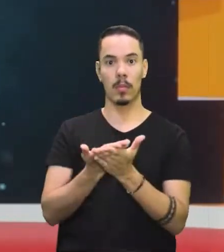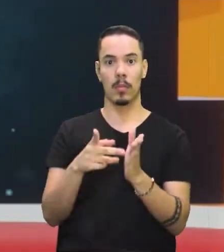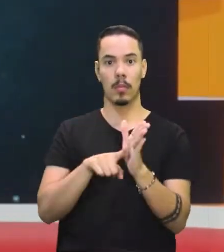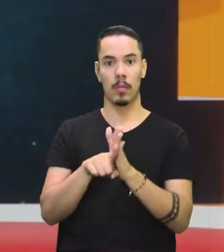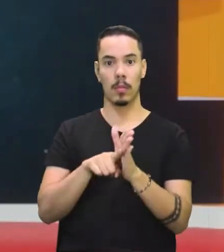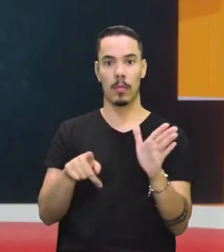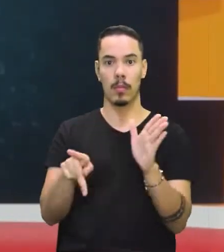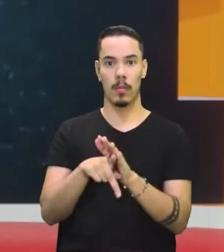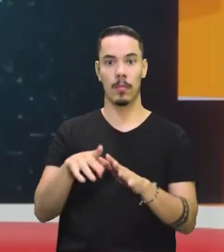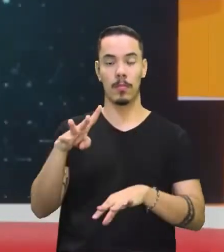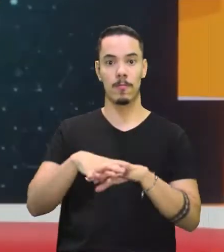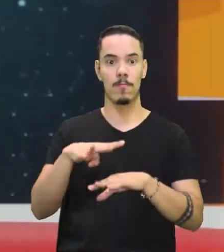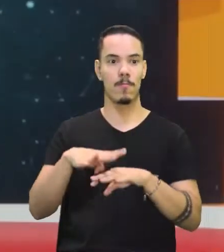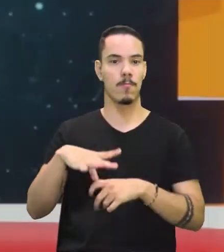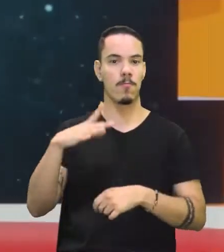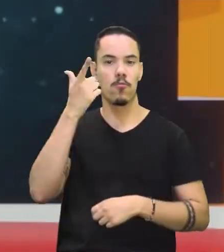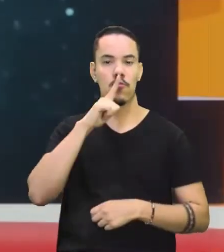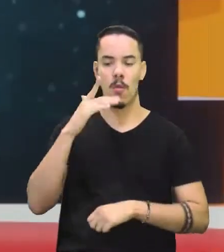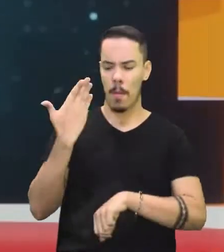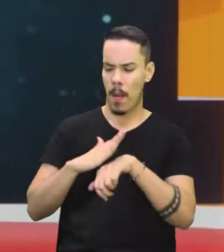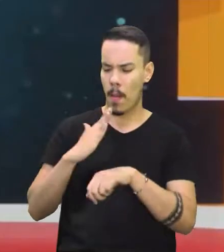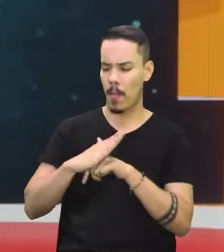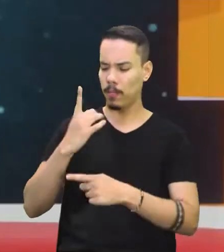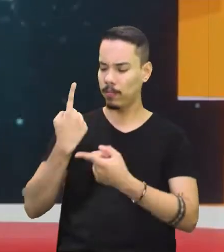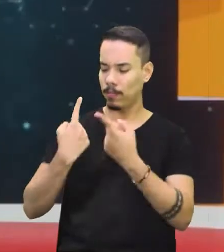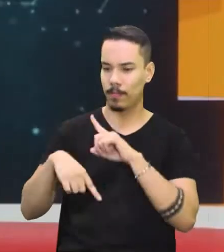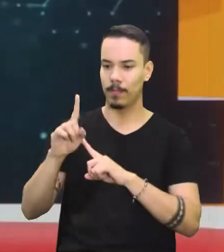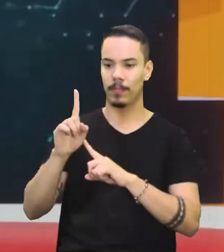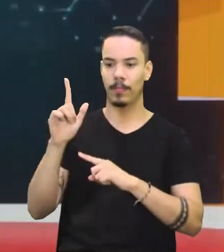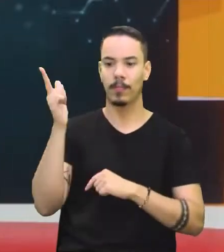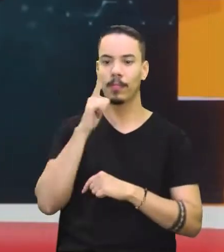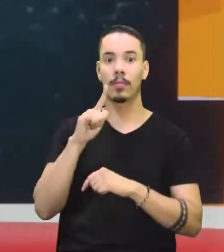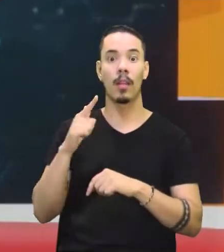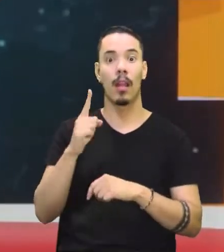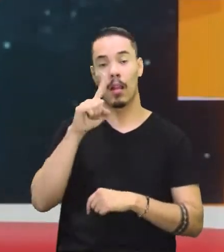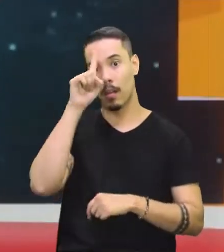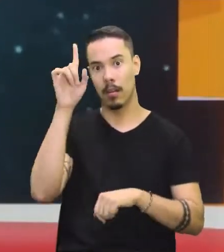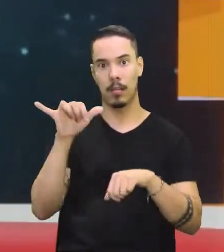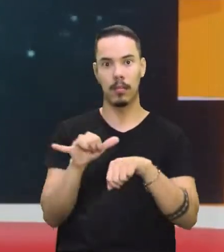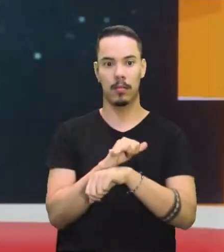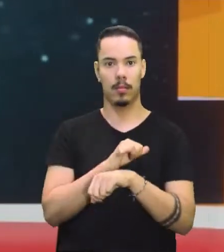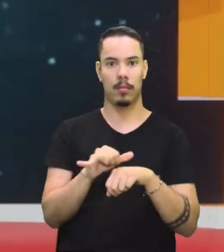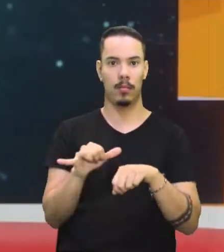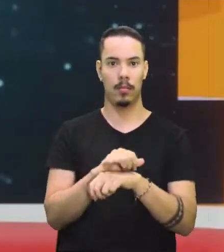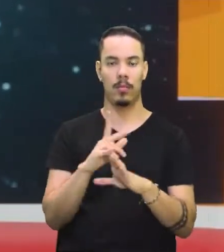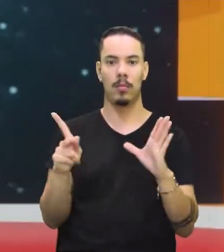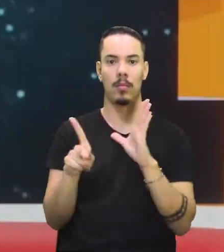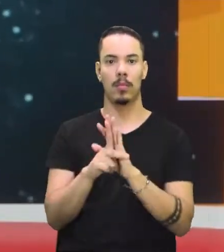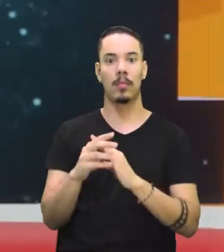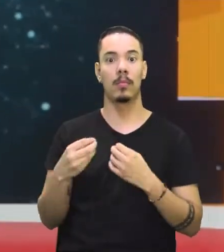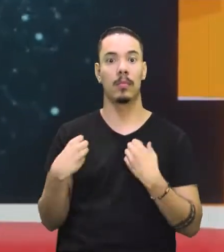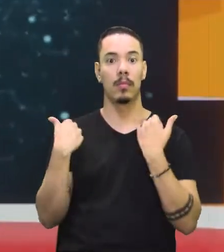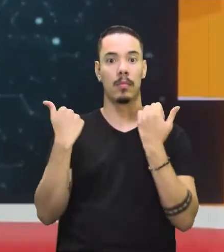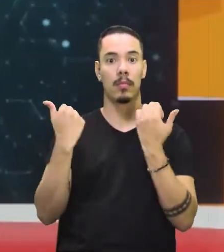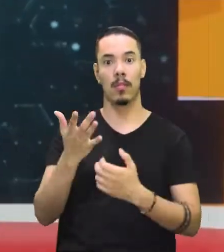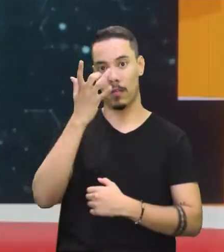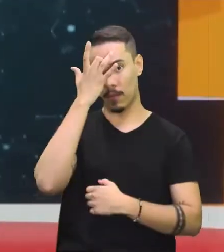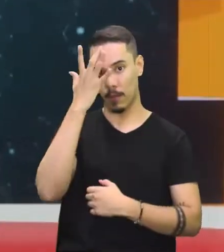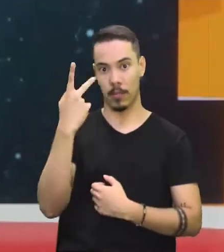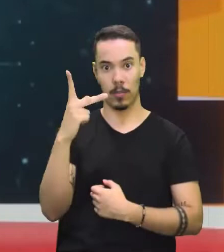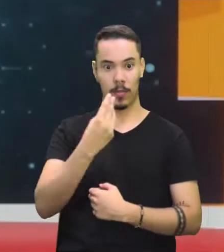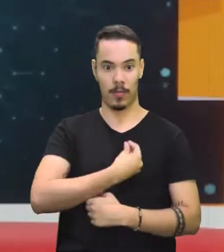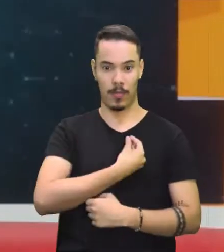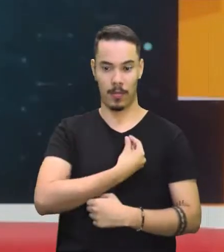se desenrolaram, se desdobraram para criar uma estratégia de facilitar a nossa vida. Um